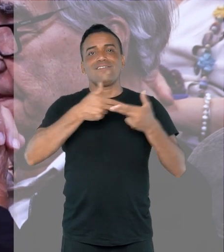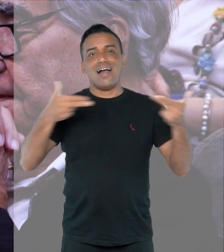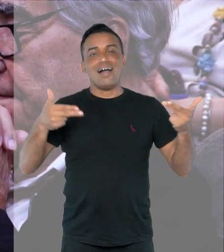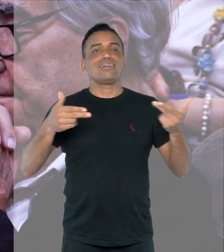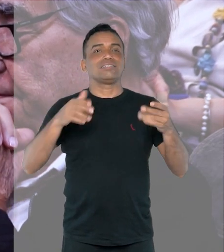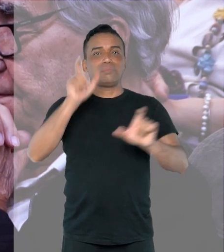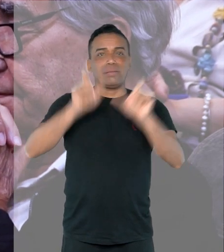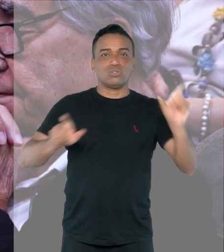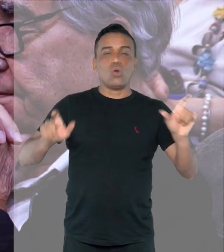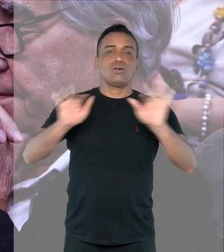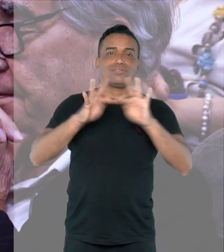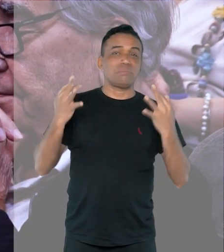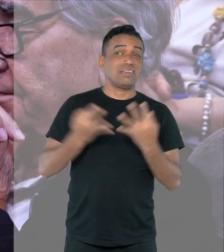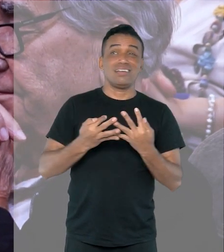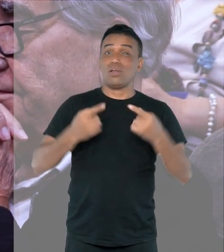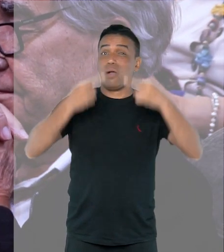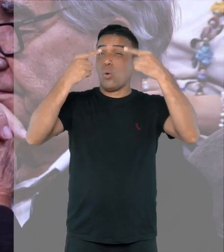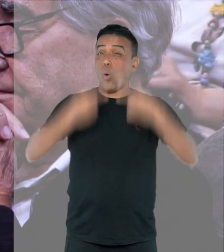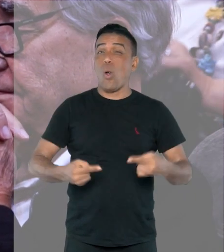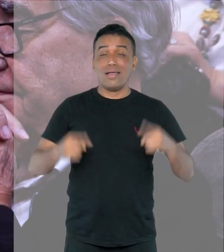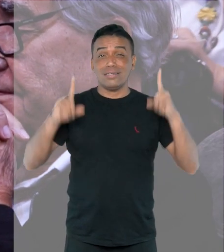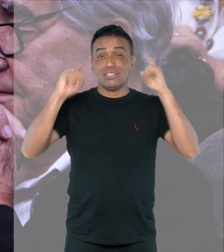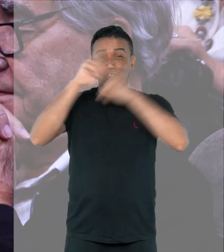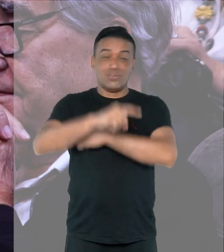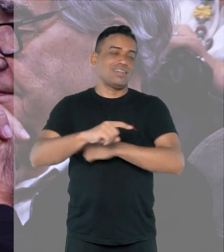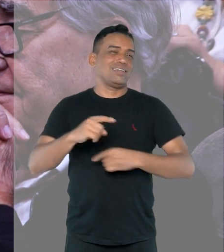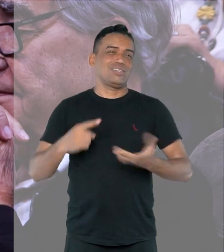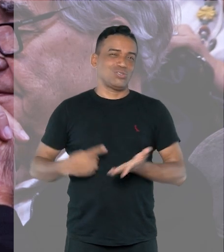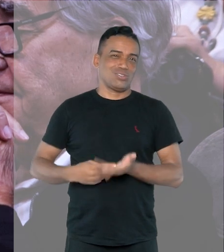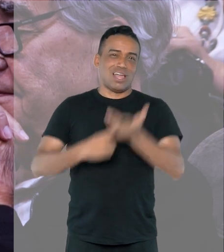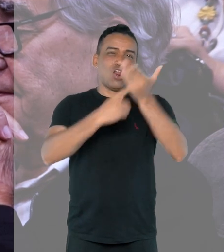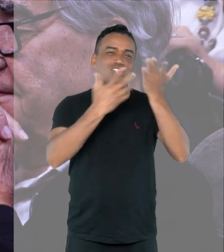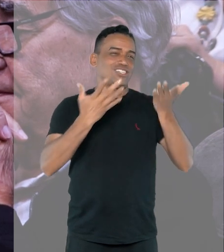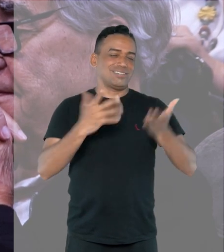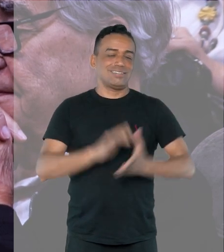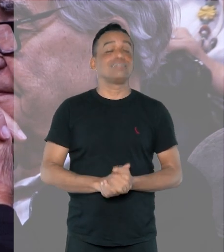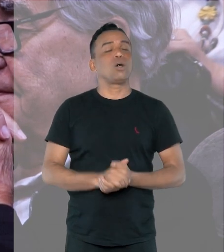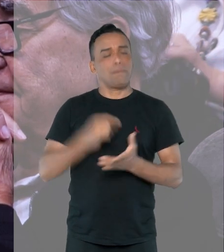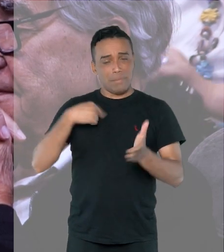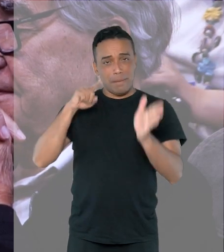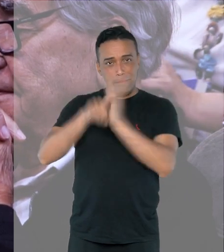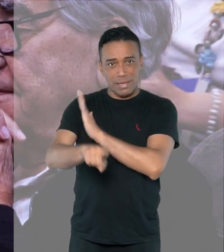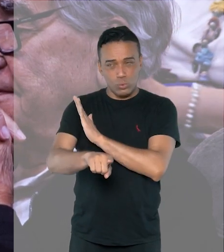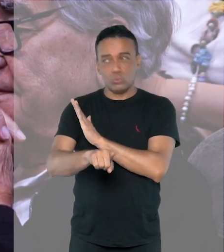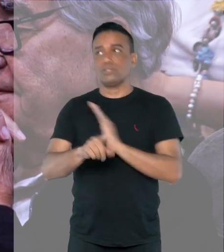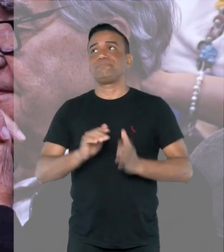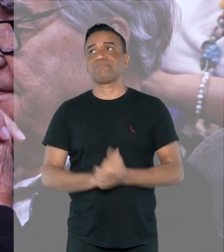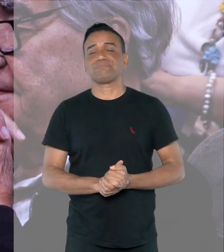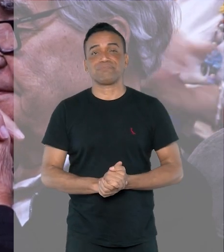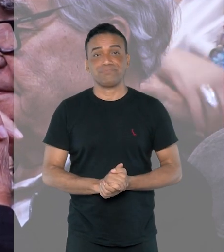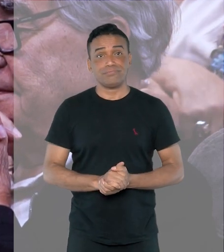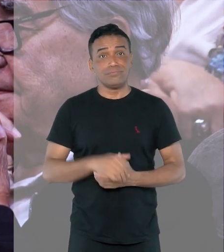gente tem uma concorrência muito difícil, né? Isso foi só uma colocação, mas a minha pergunta tem a ver com o